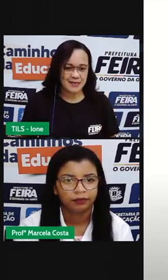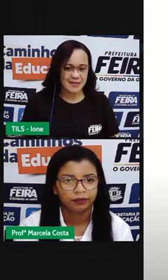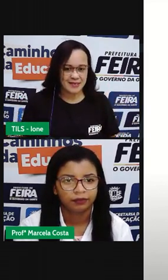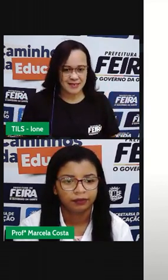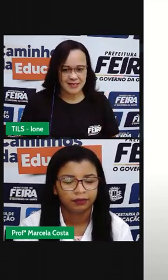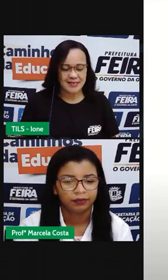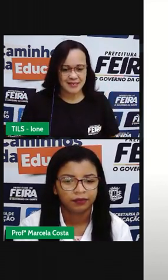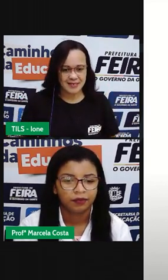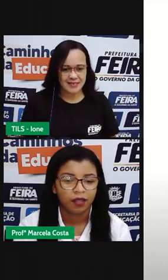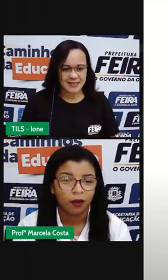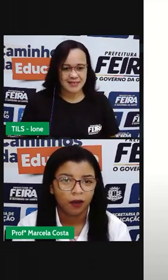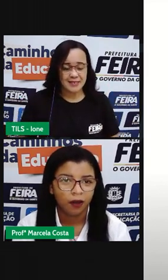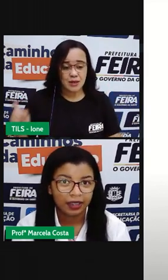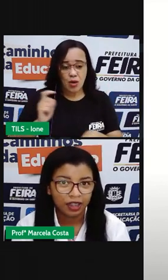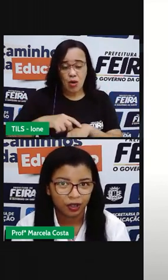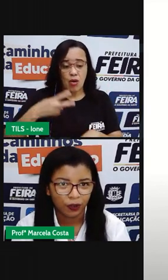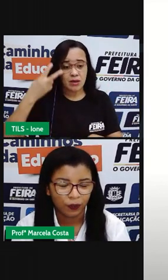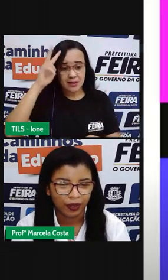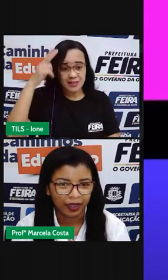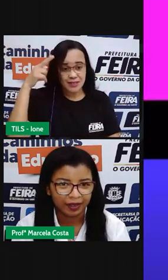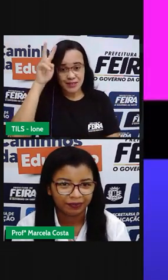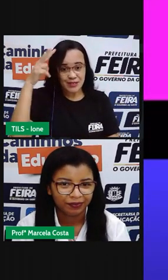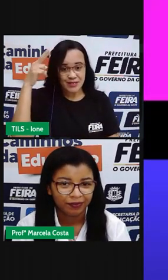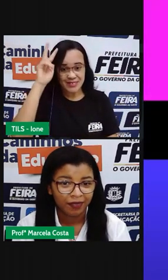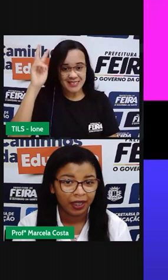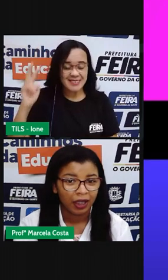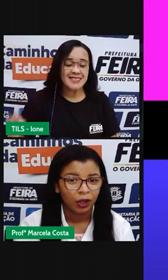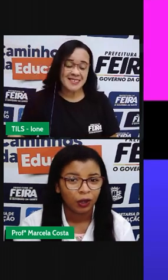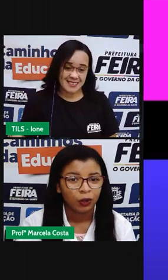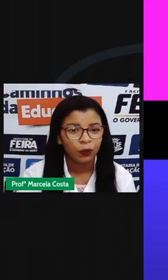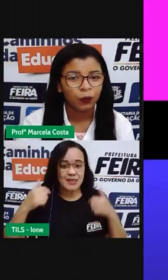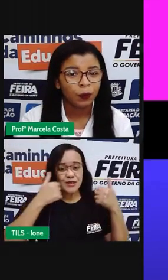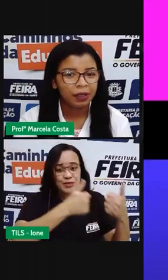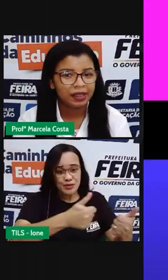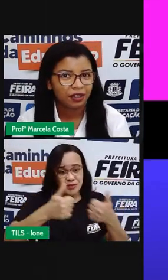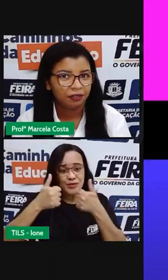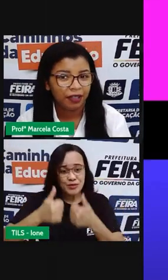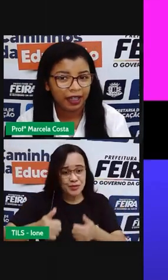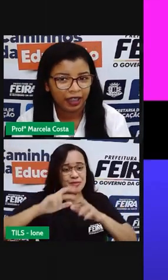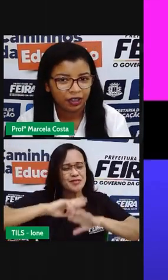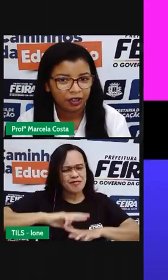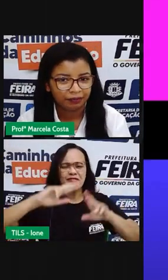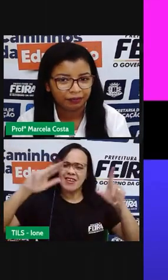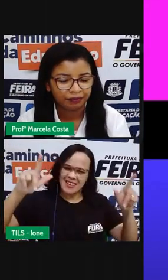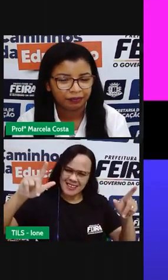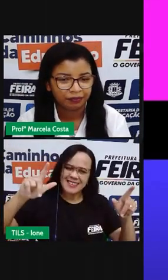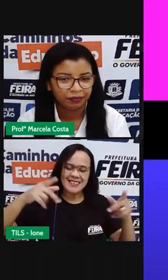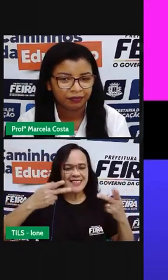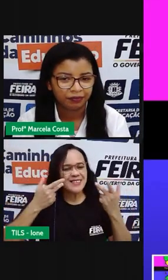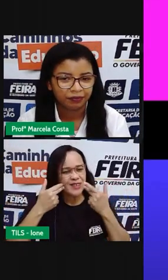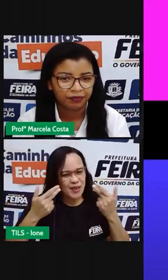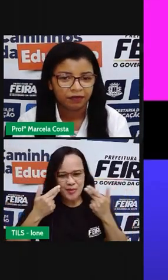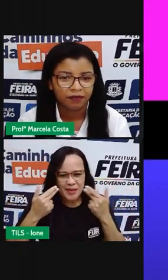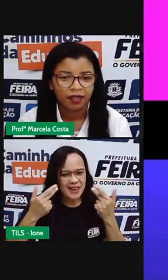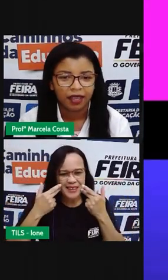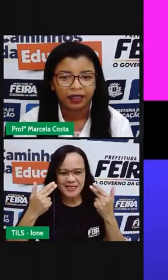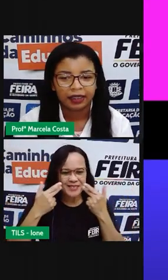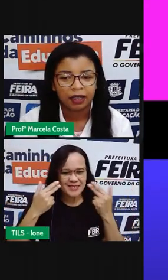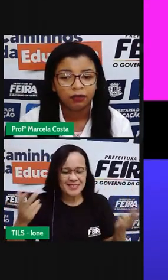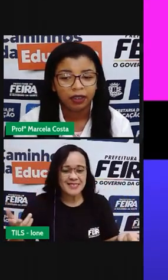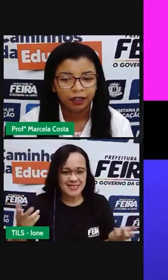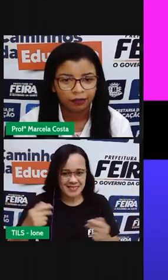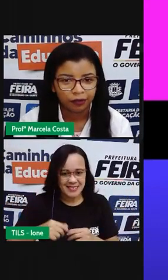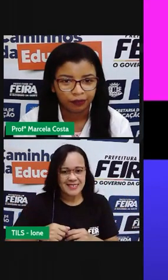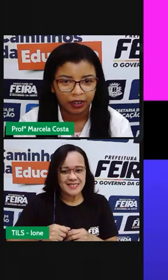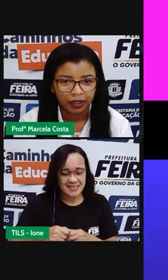Hora da História. Hora da História. O livro de hoje diferente. Tudo bem ser diferente. É um